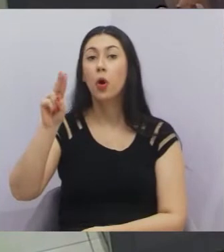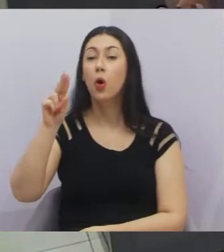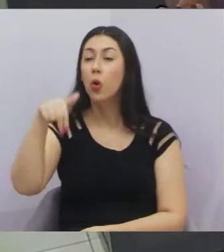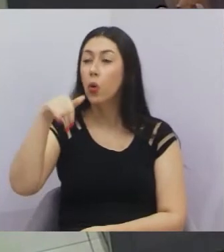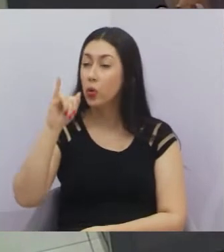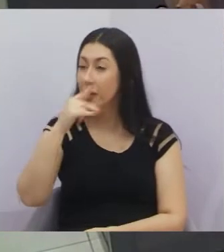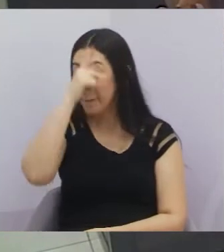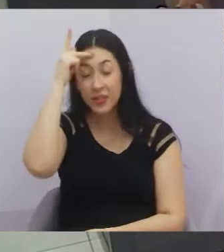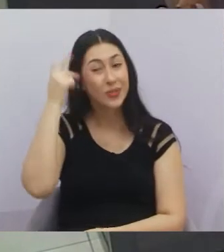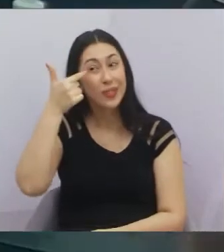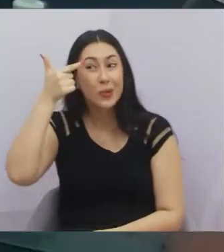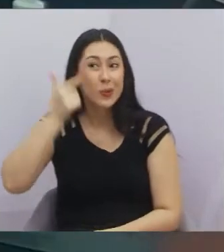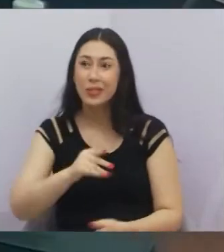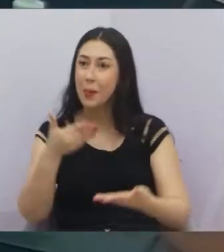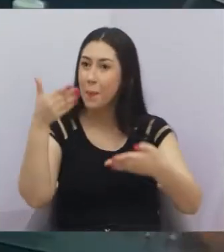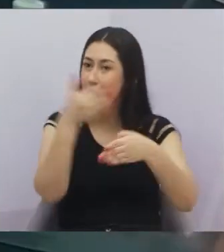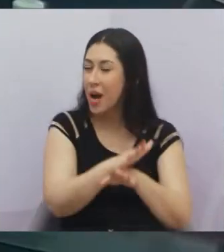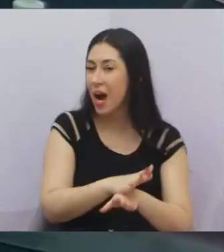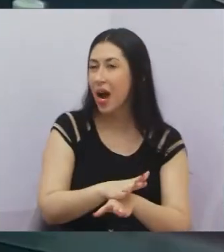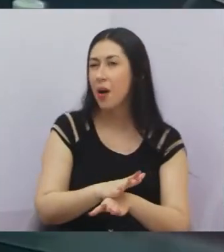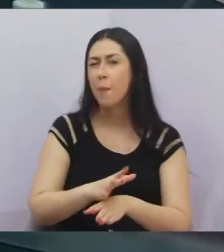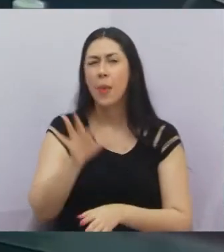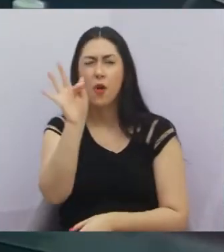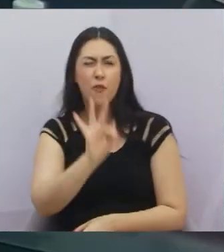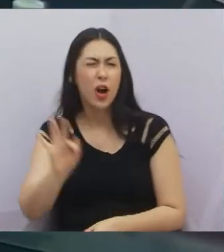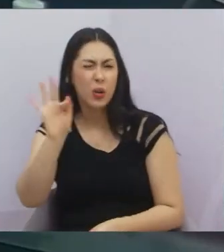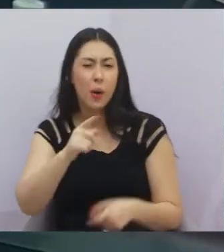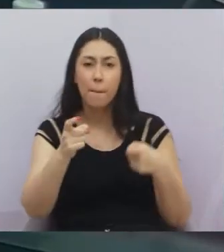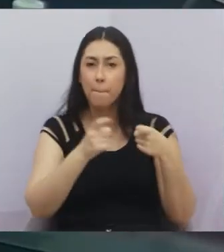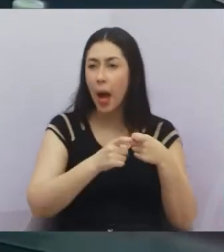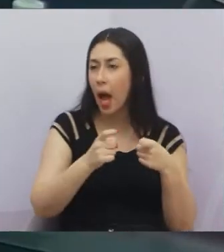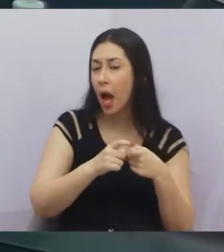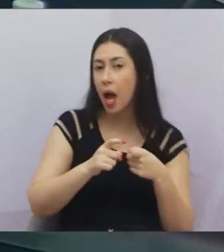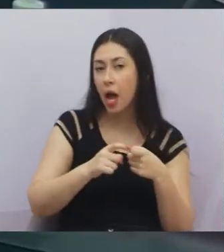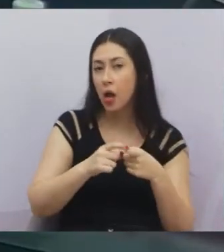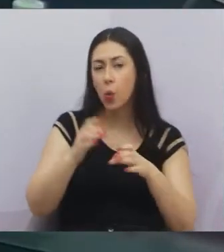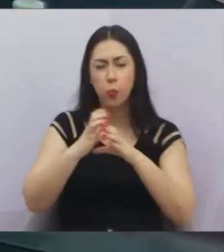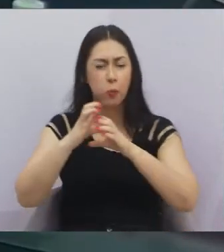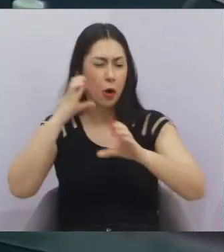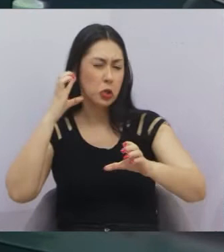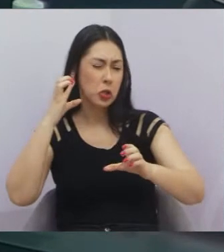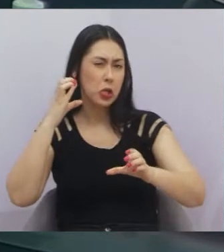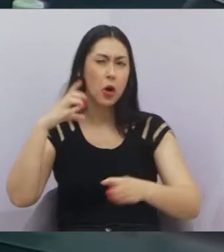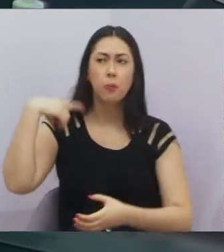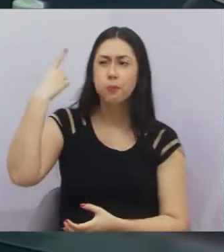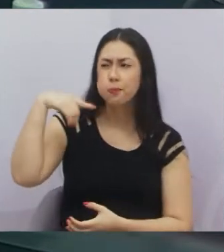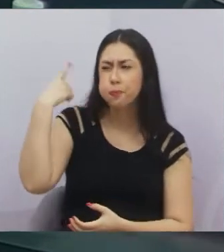de acessar uma faculdade de Direito, de acessar uma faculdade de Medicina, de Engenharia,